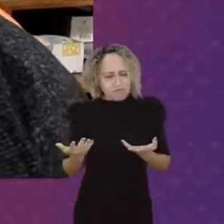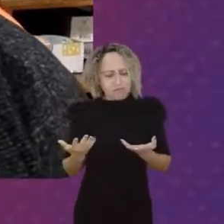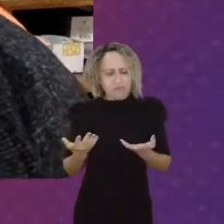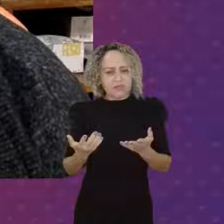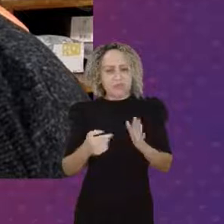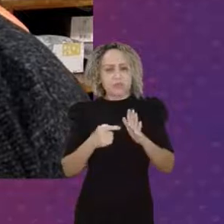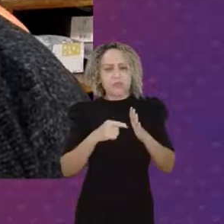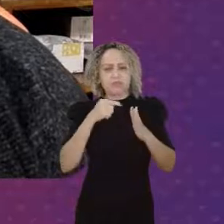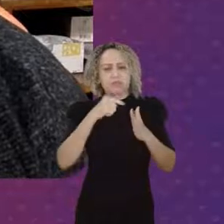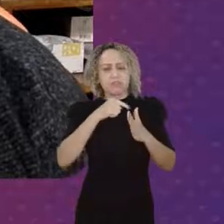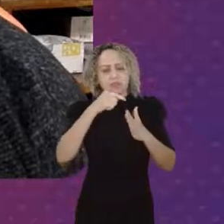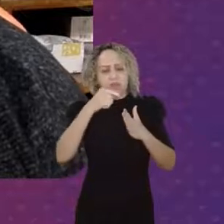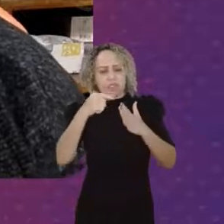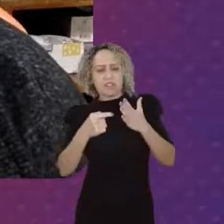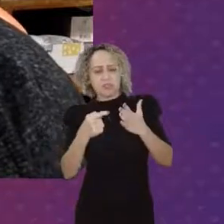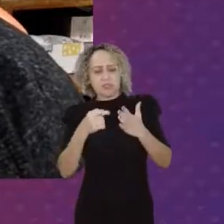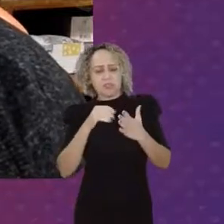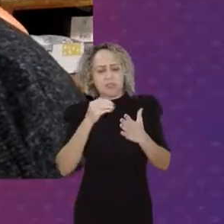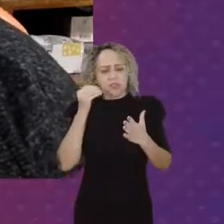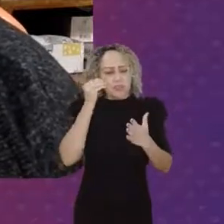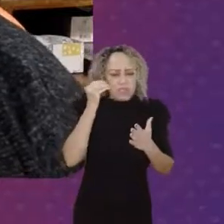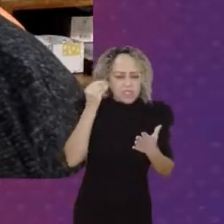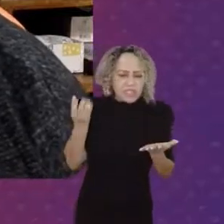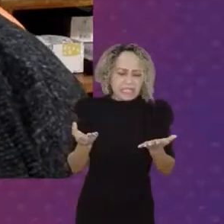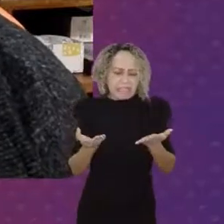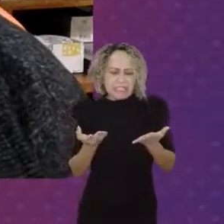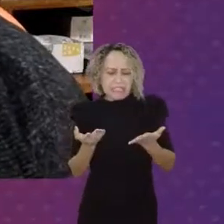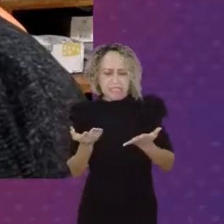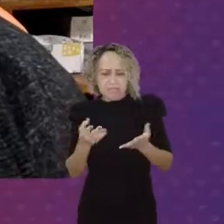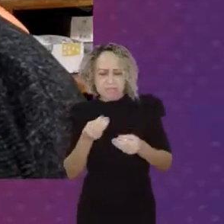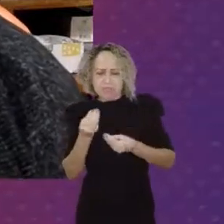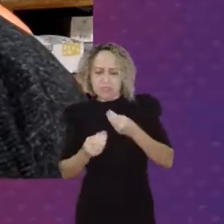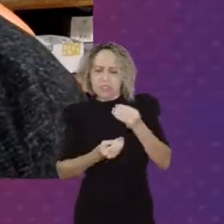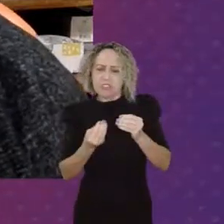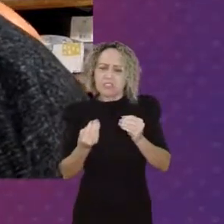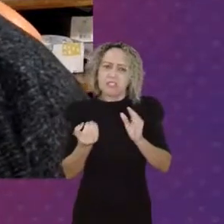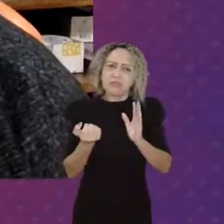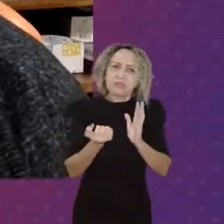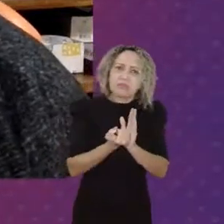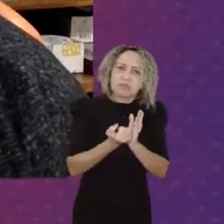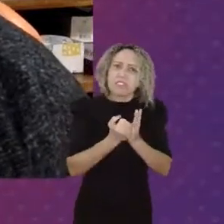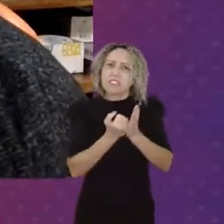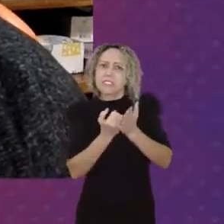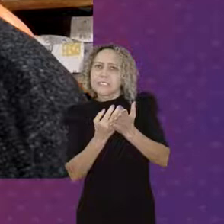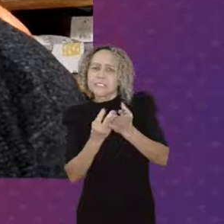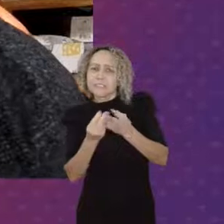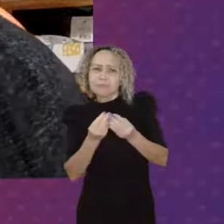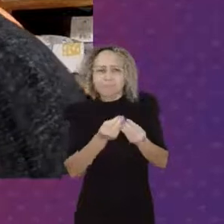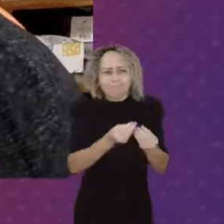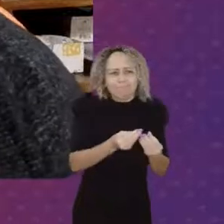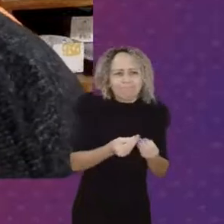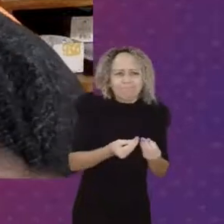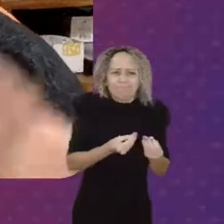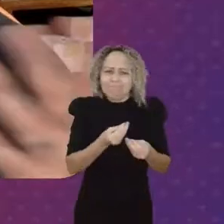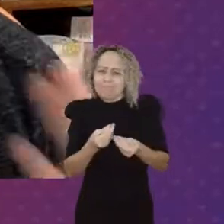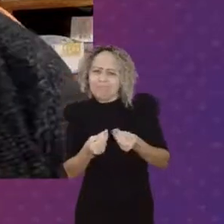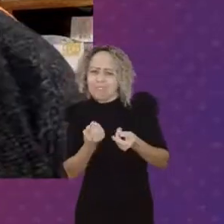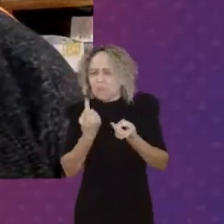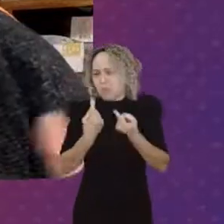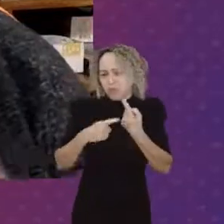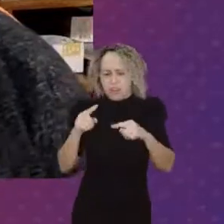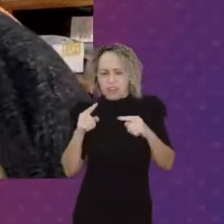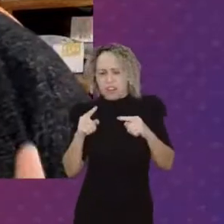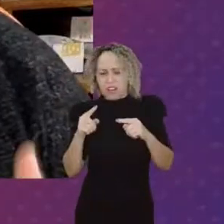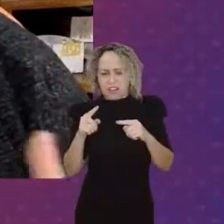que eu tentei apagar, seja de maneira simbólica, ou seja, de maneira concreta, então simbólica, porque a gente tem até medo